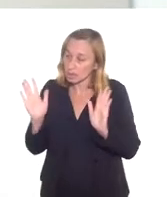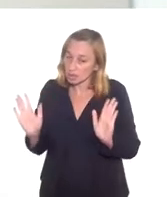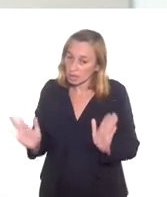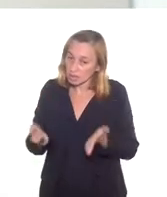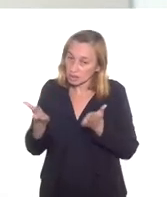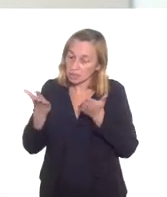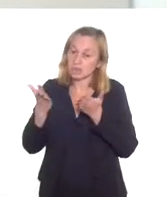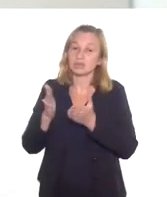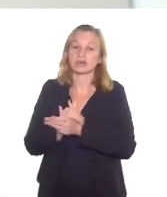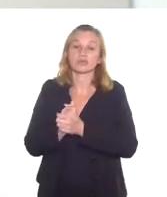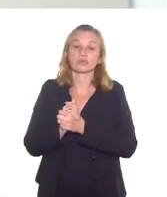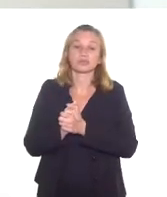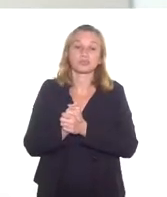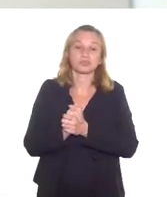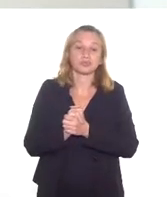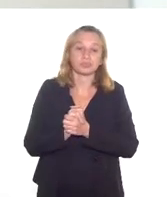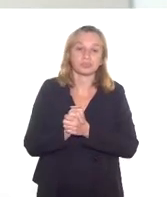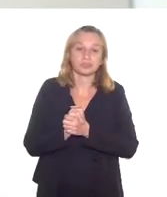iniciativa